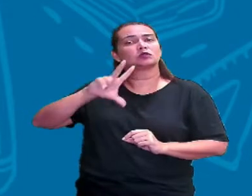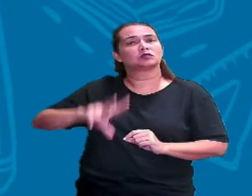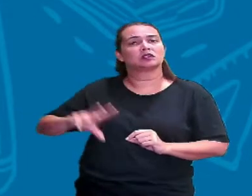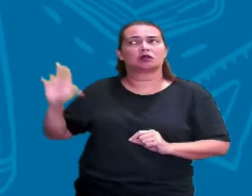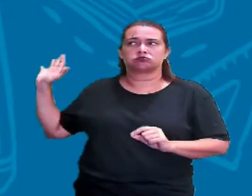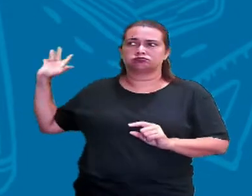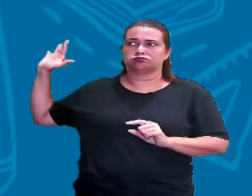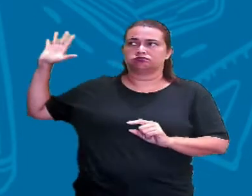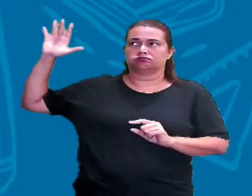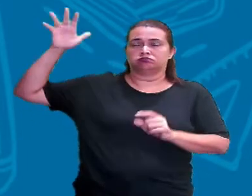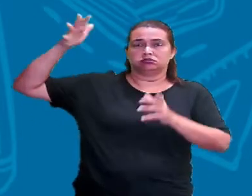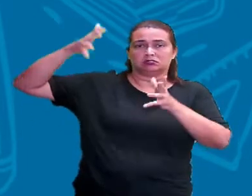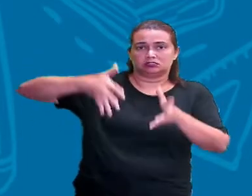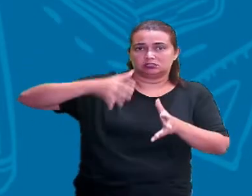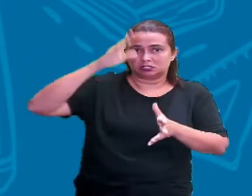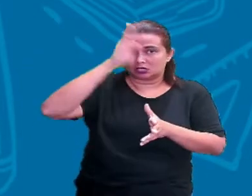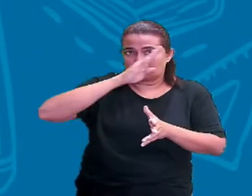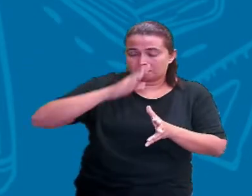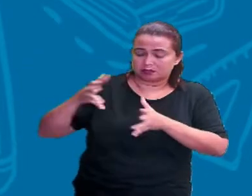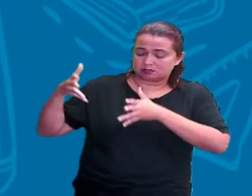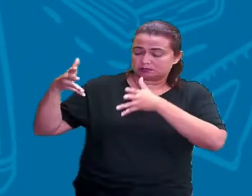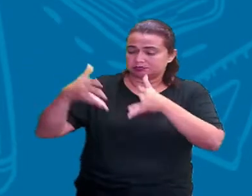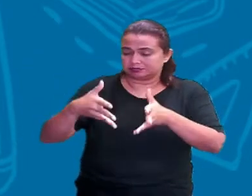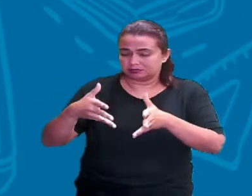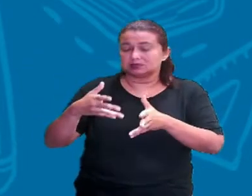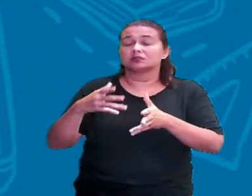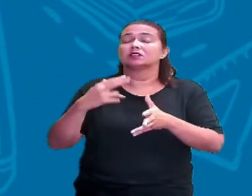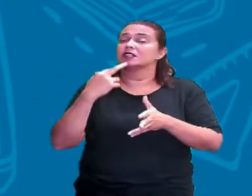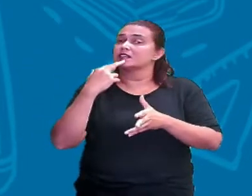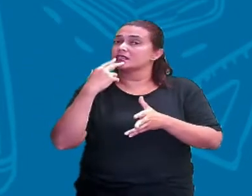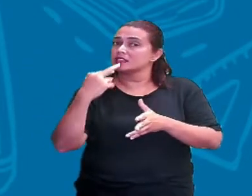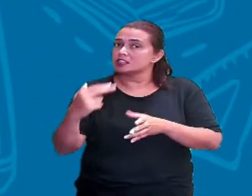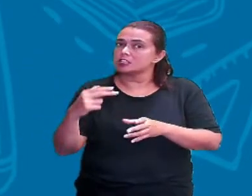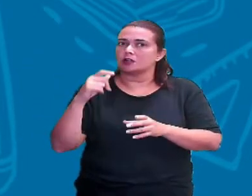acaba, de alguma maneira,